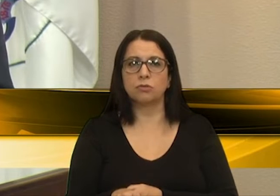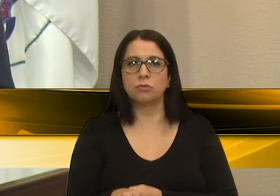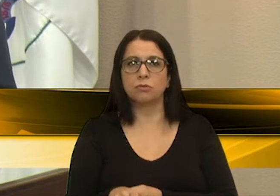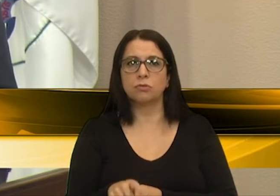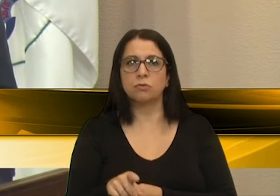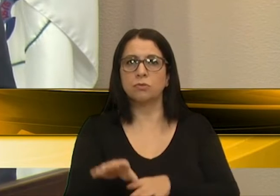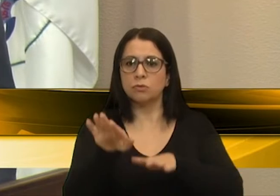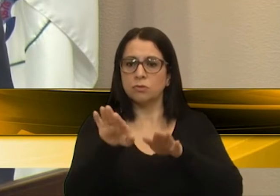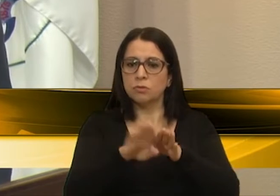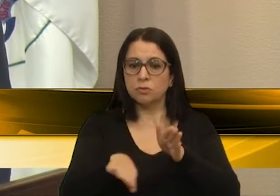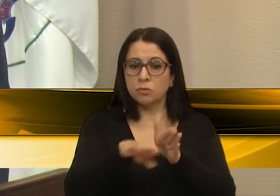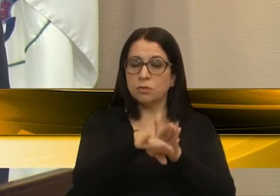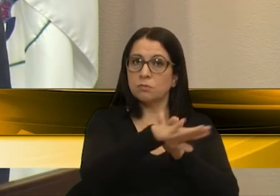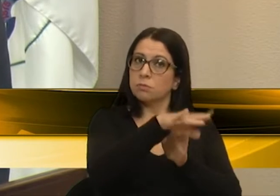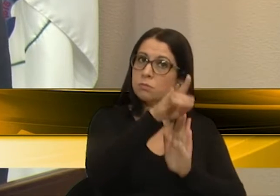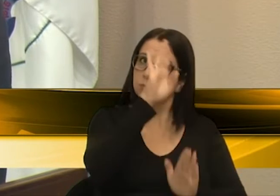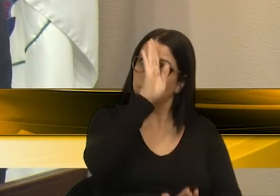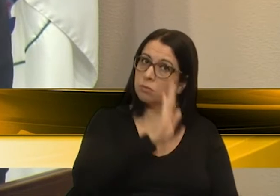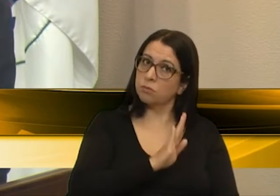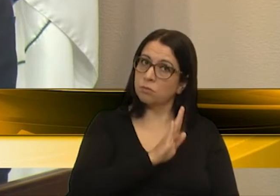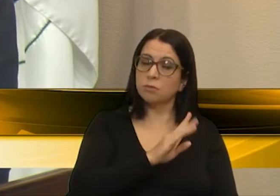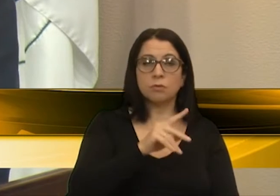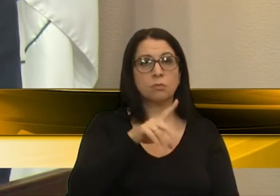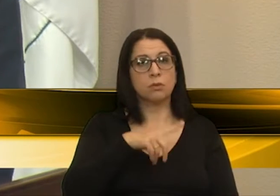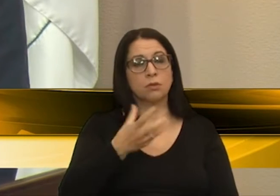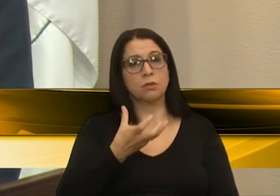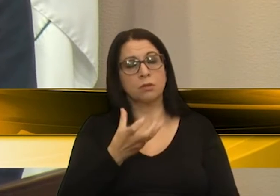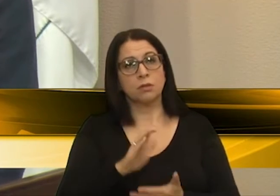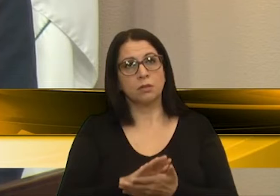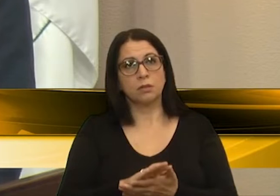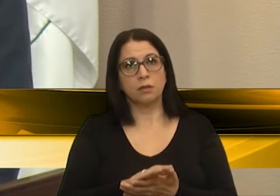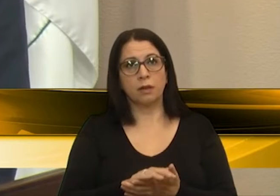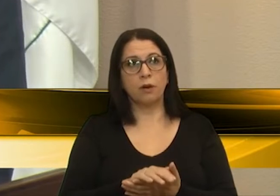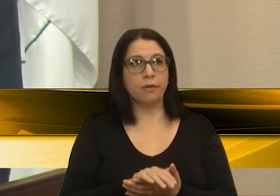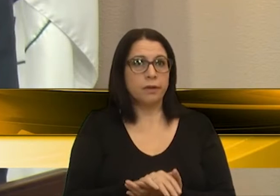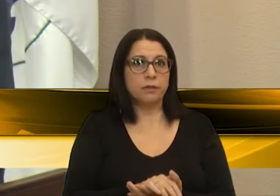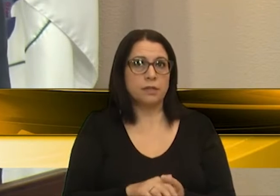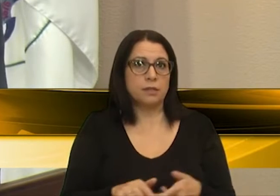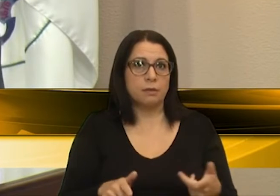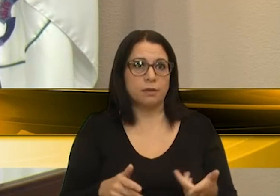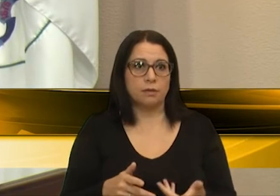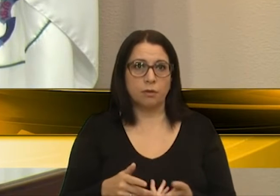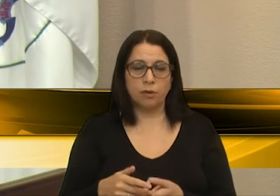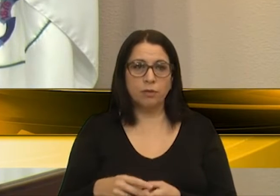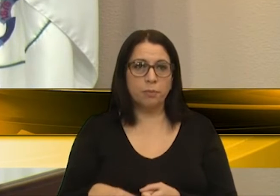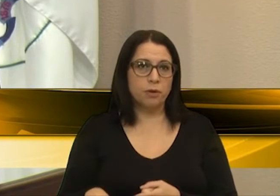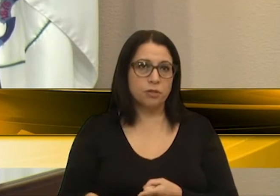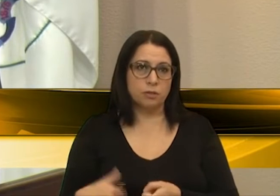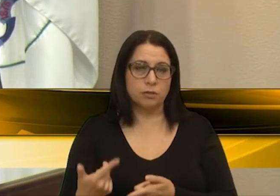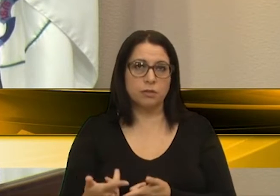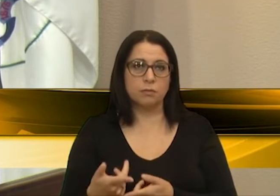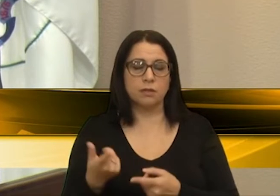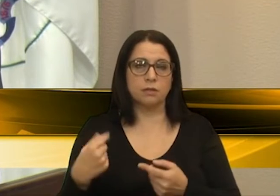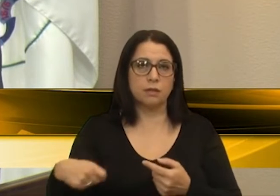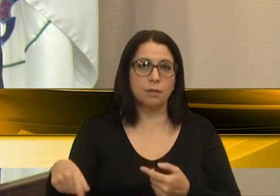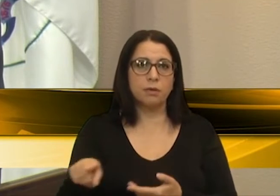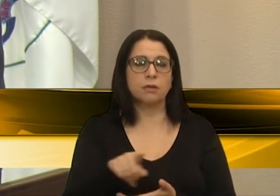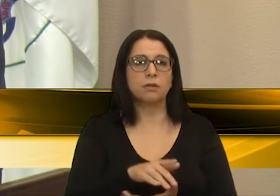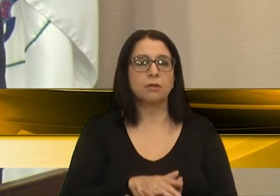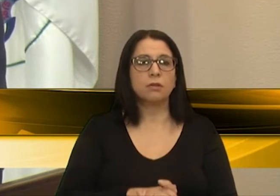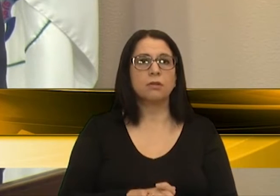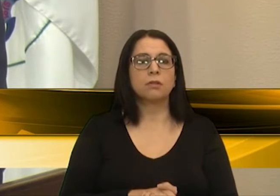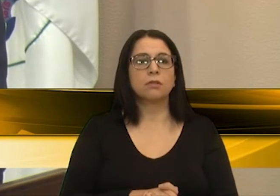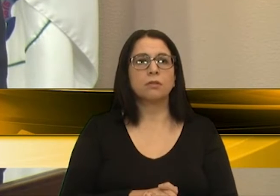o estacionamento também é gratuito. Para quem deseja ir de ônibus, né, e tem essa necessidade, deve